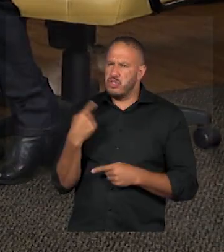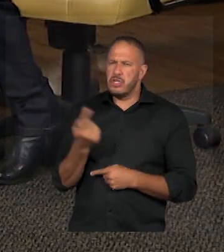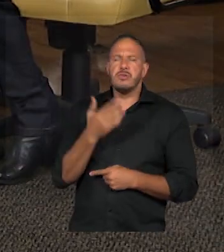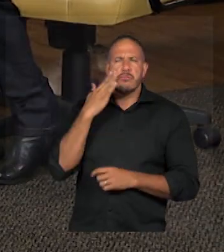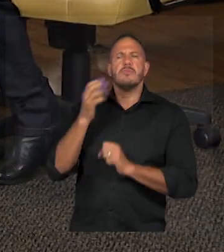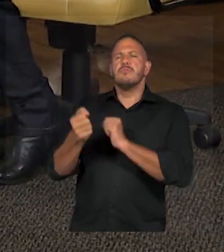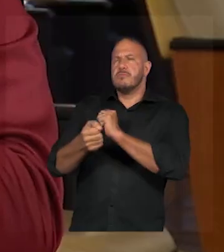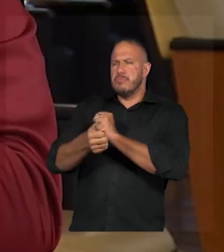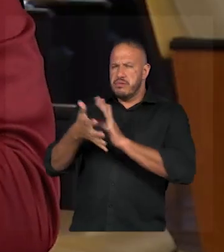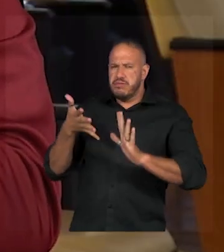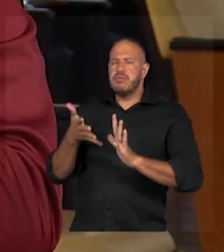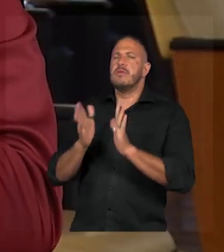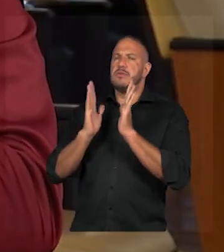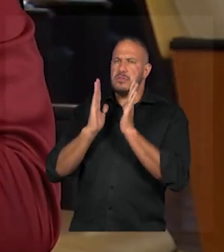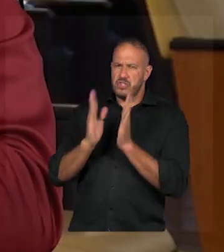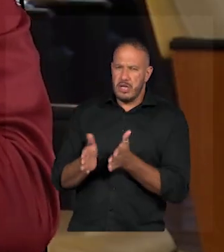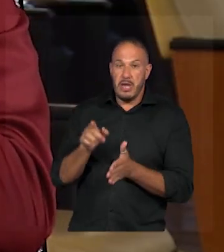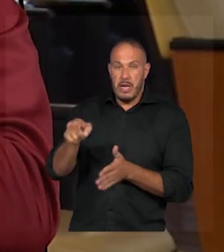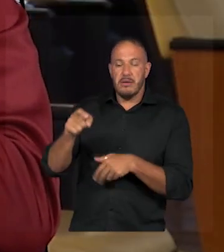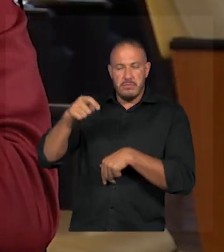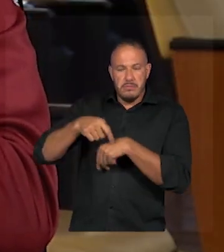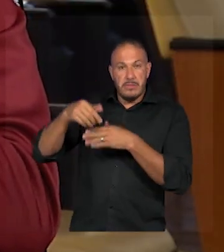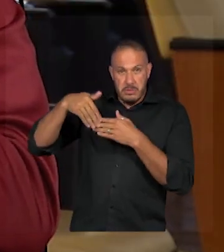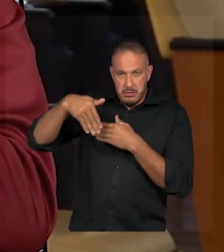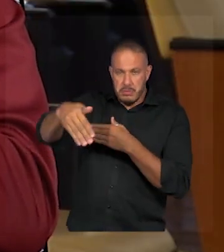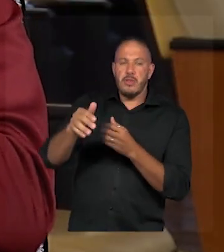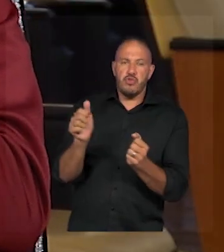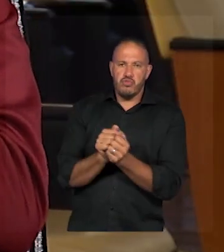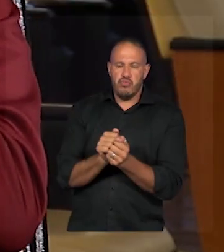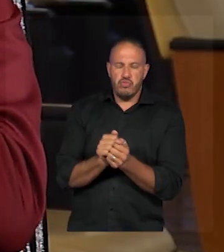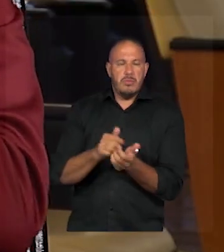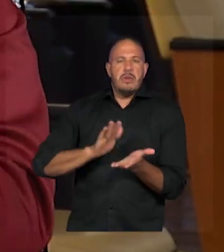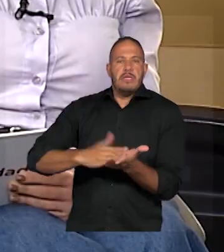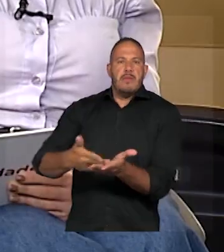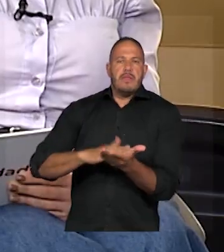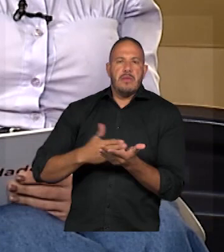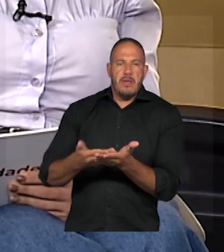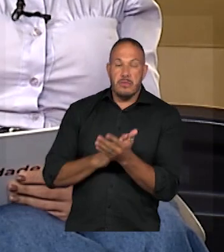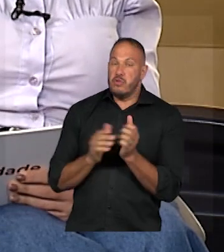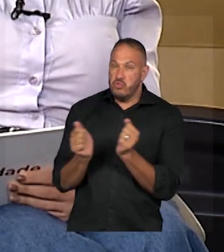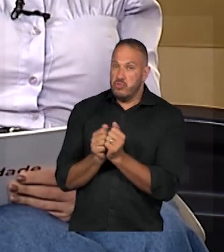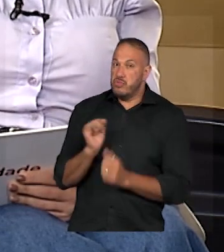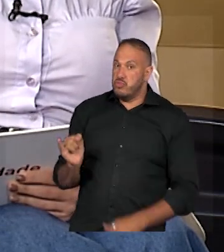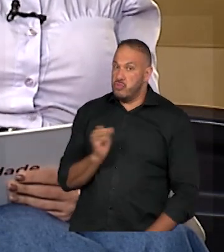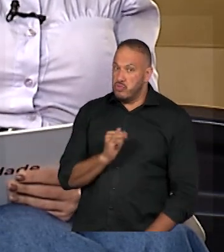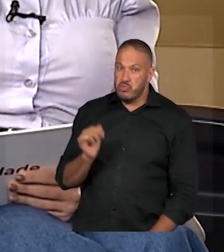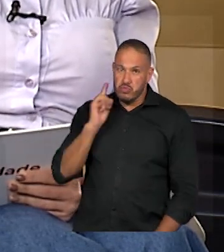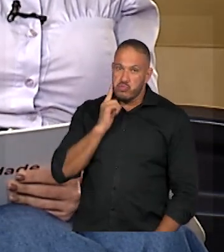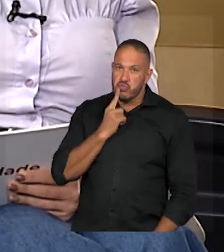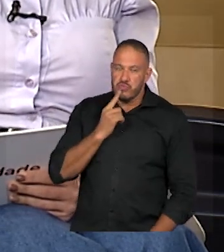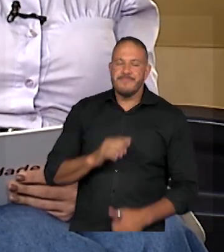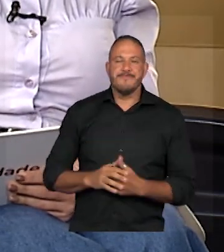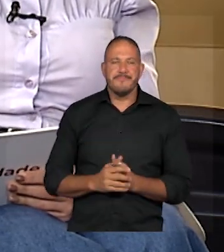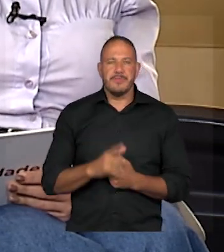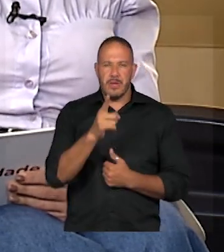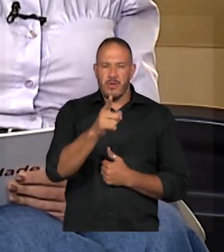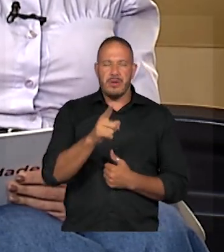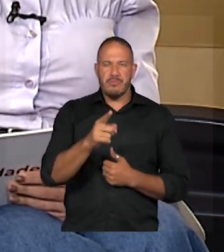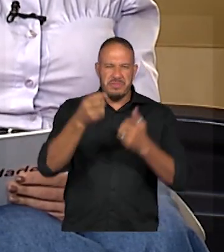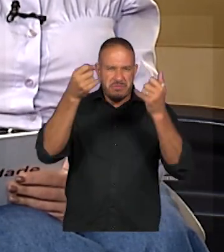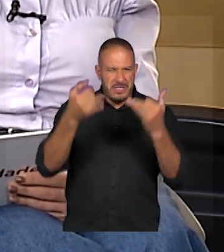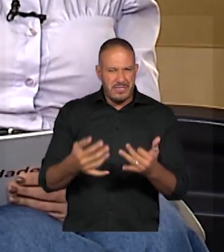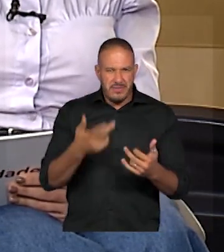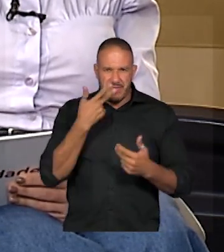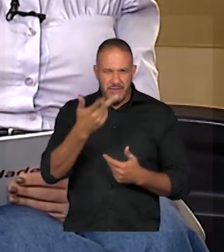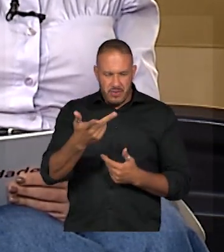está fluente. Ok. E a partir daí, com o intérprete e o instrutor surdo. Liliane, aprofundando um pouquinho mais nessa explicação que você